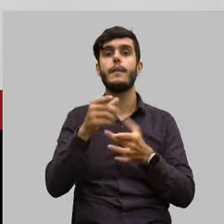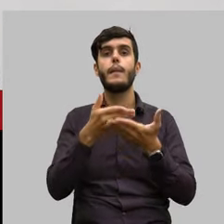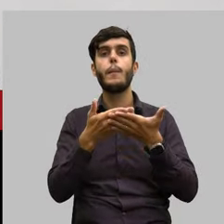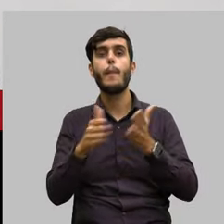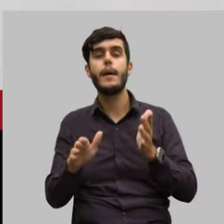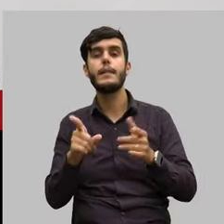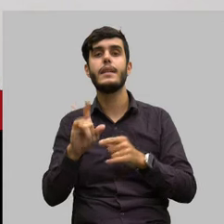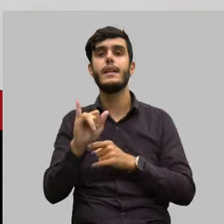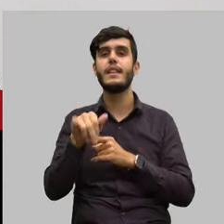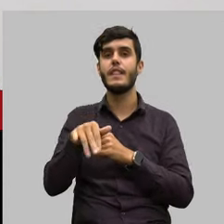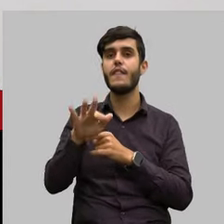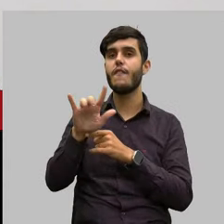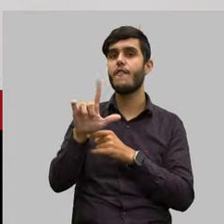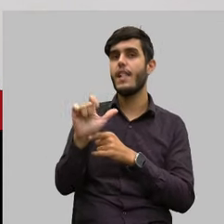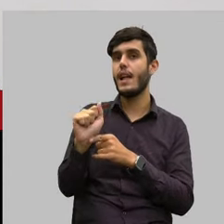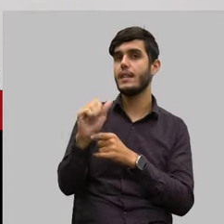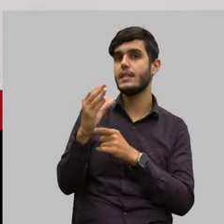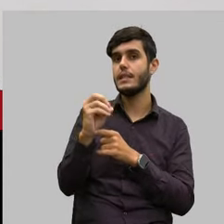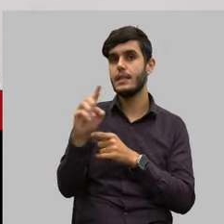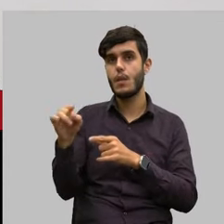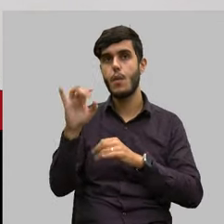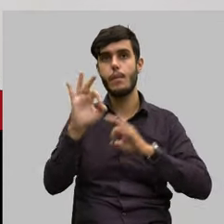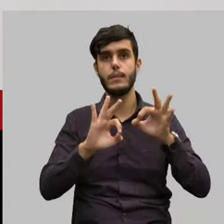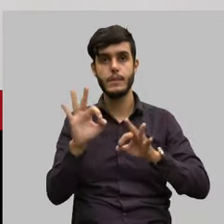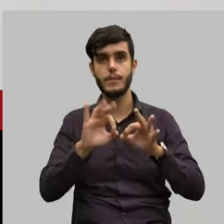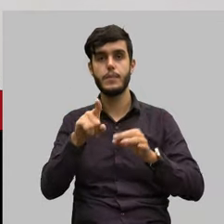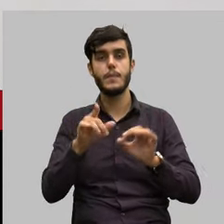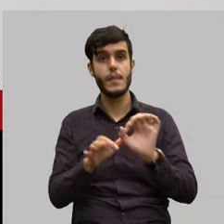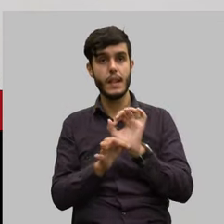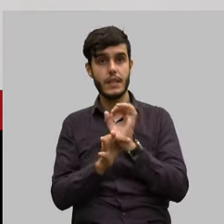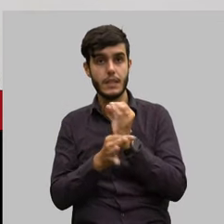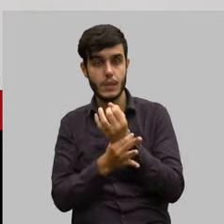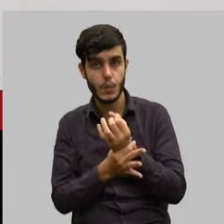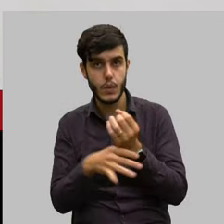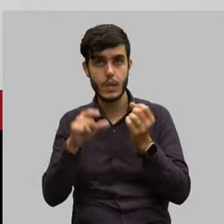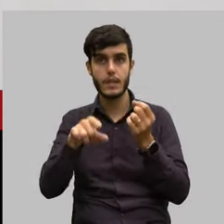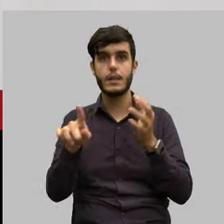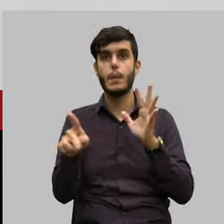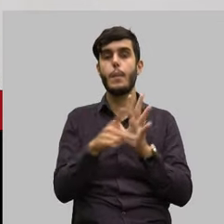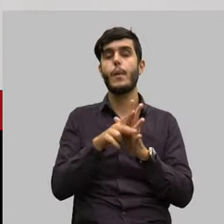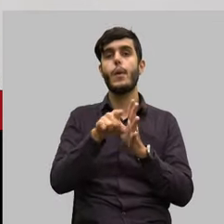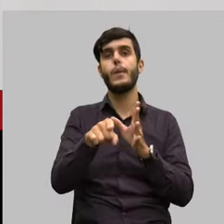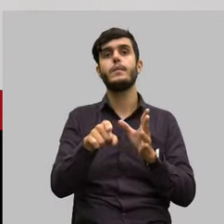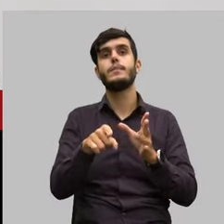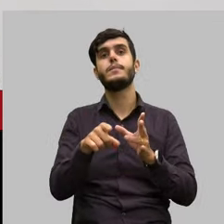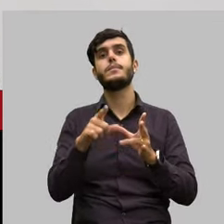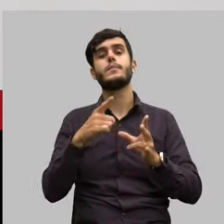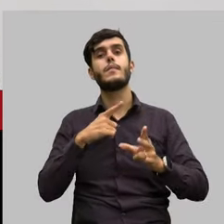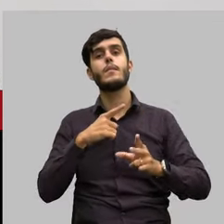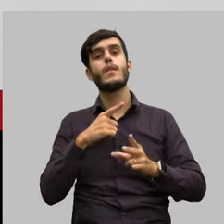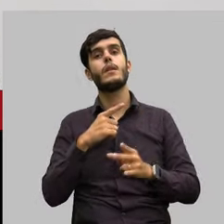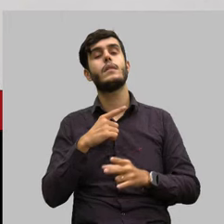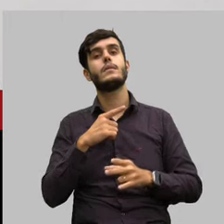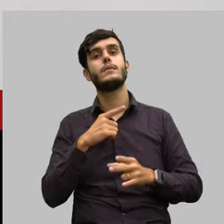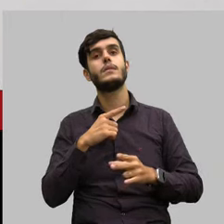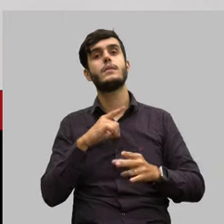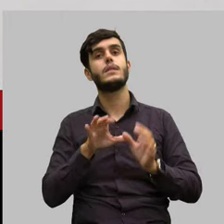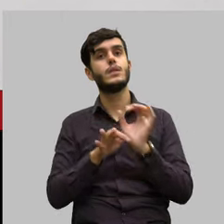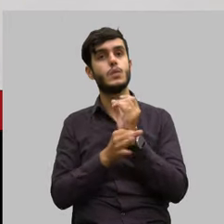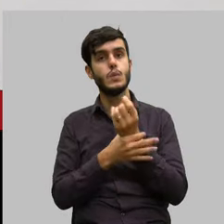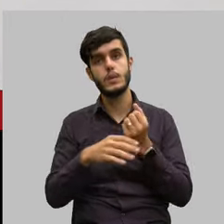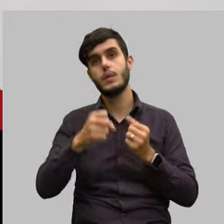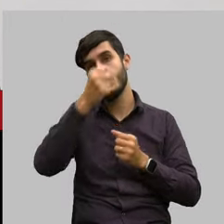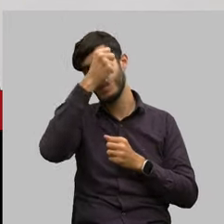secretária de planejamento a segurança ainda as forças de Segurança Pública ainda tem um déficit